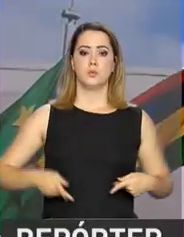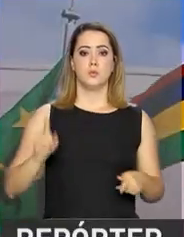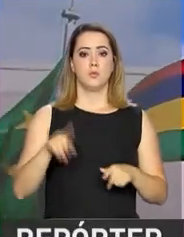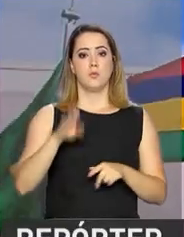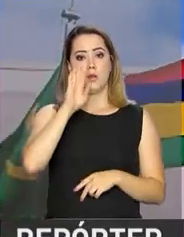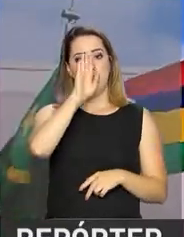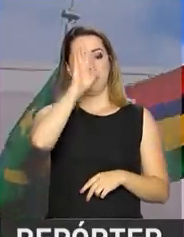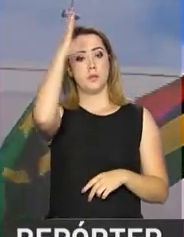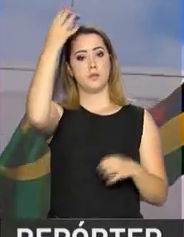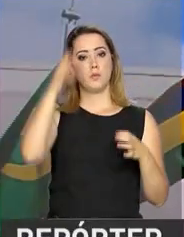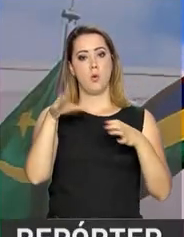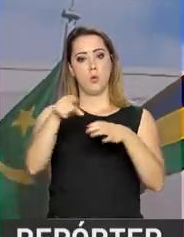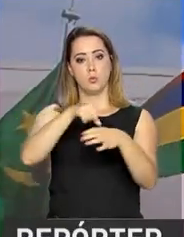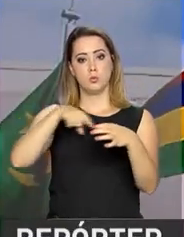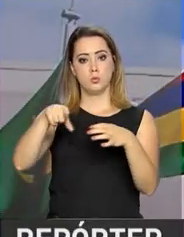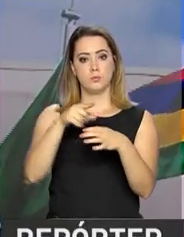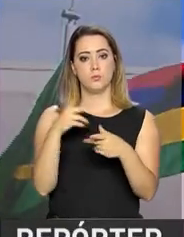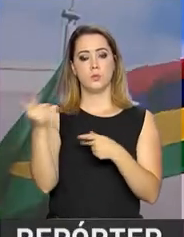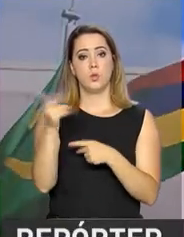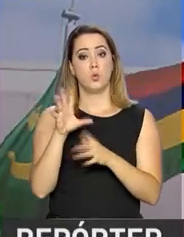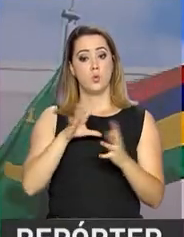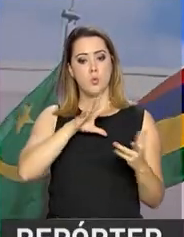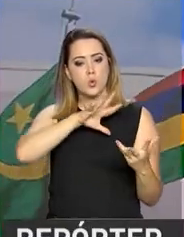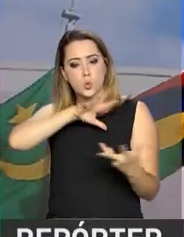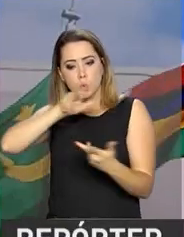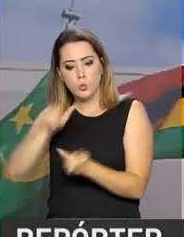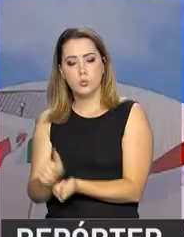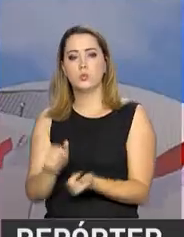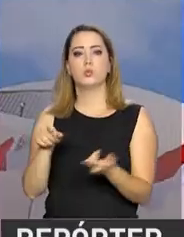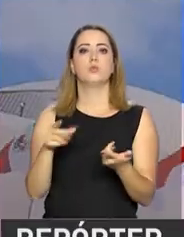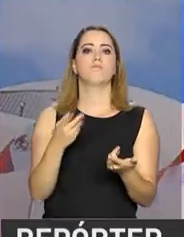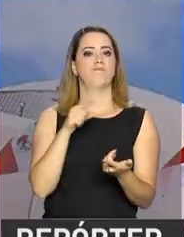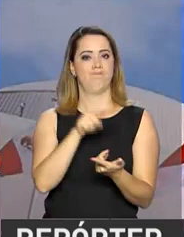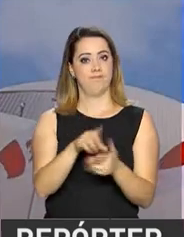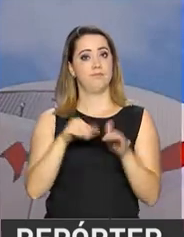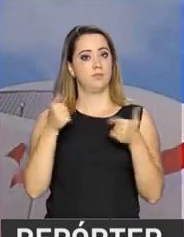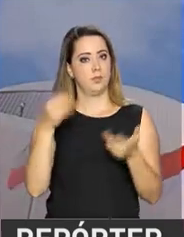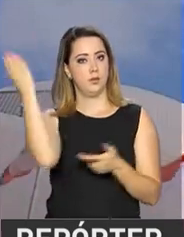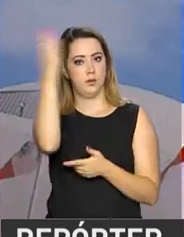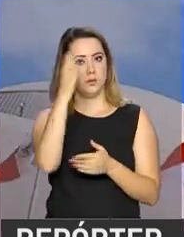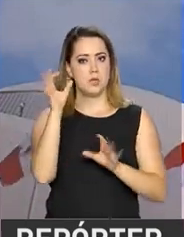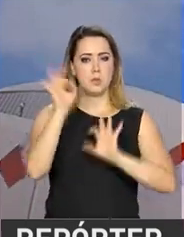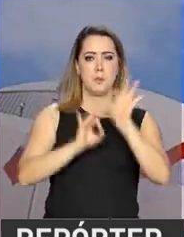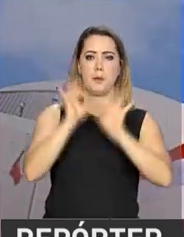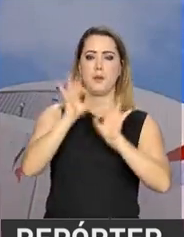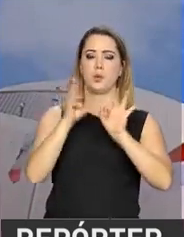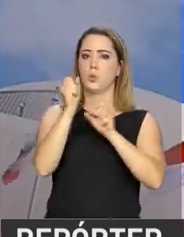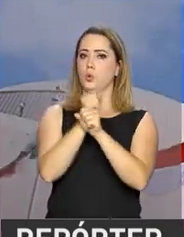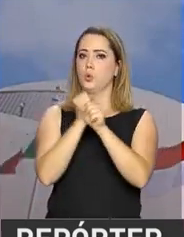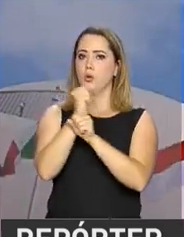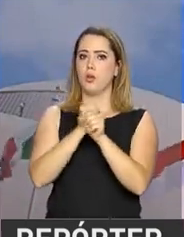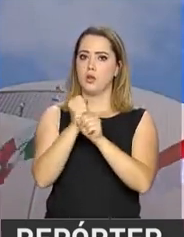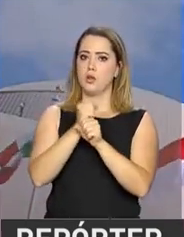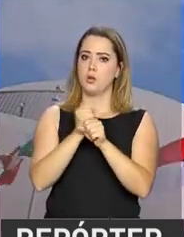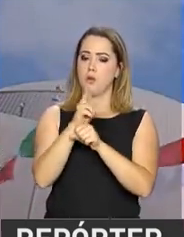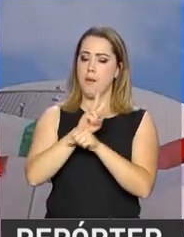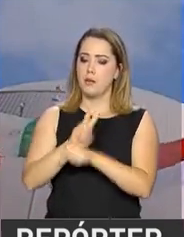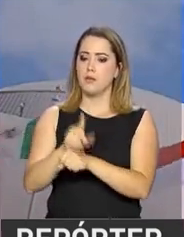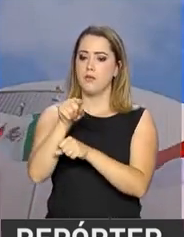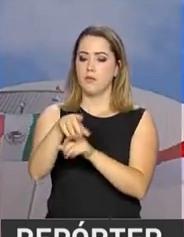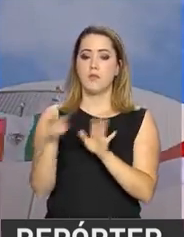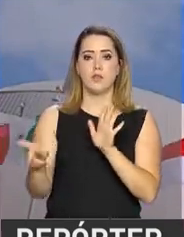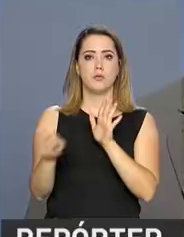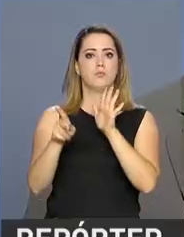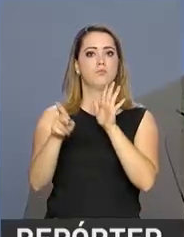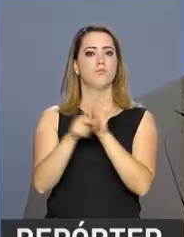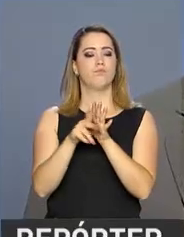a principal organização multilateral universal por isso o brasil se prepara o ano inteiro para defender seus interesses na